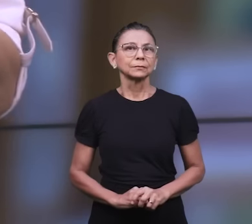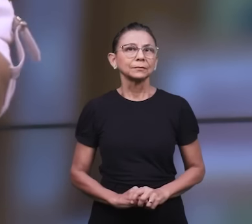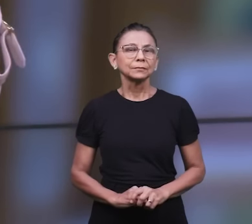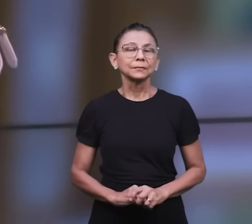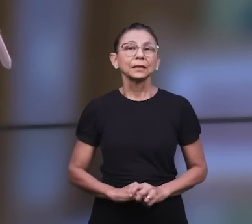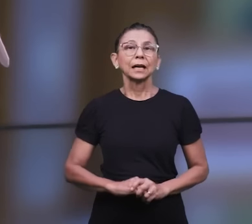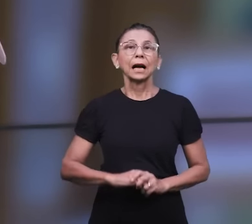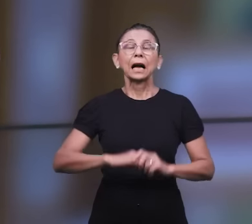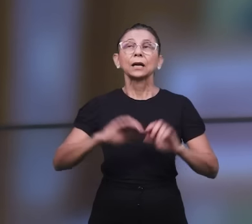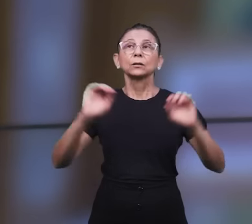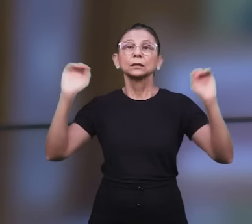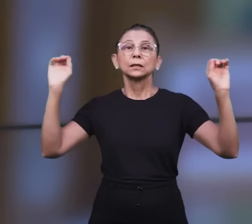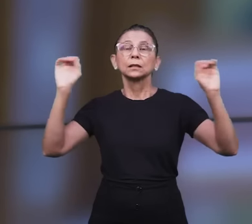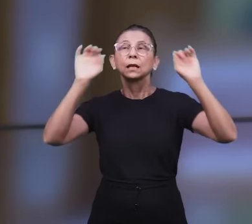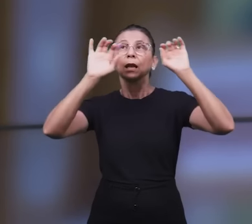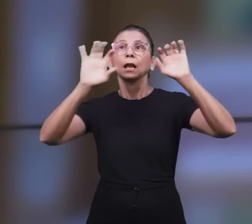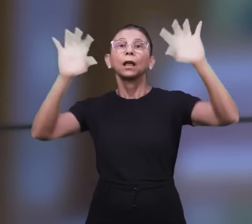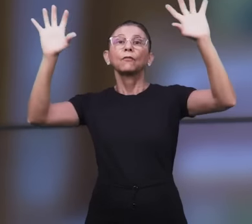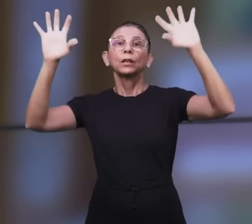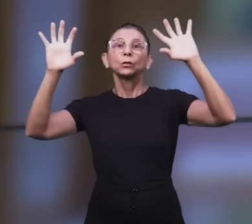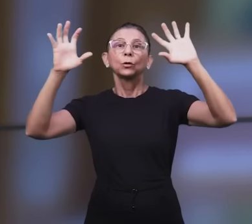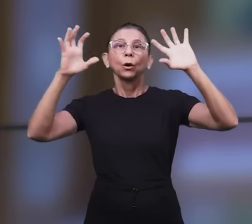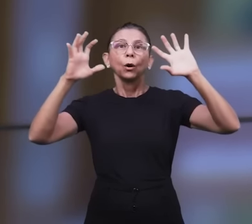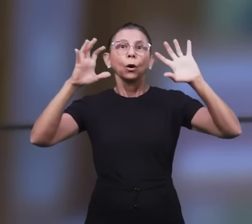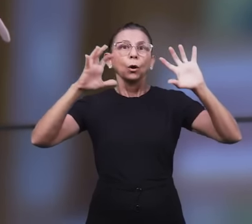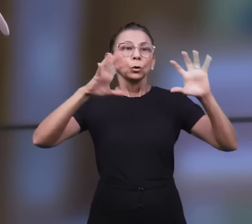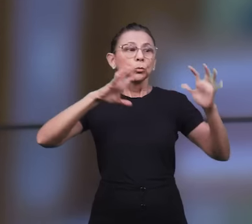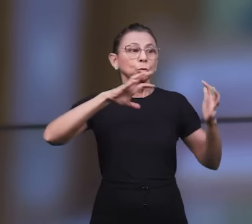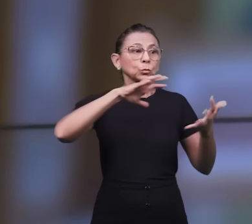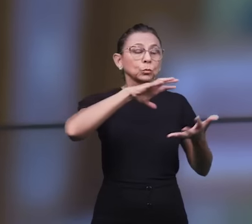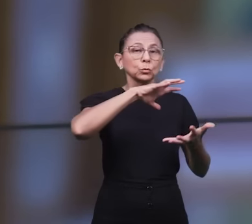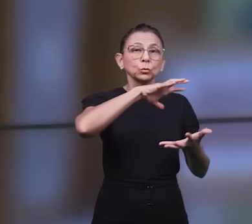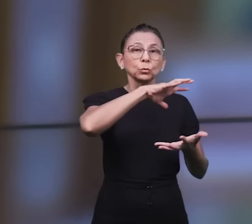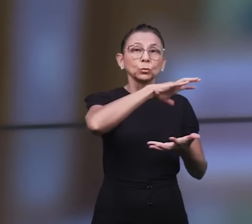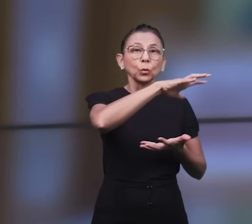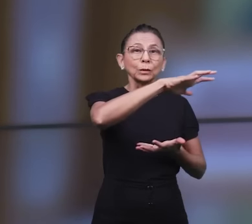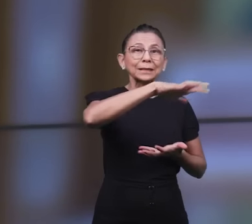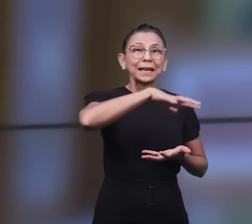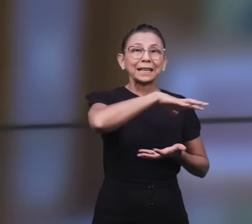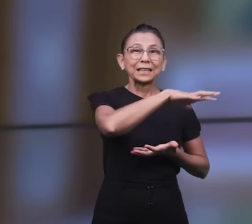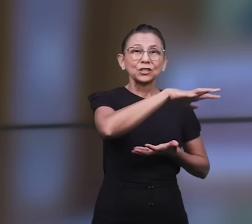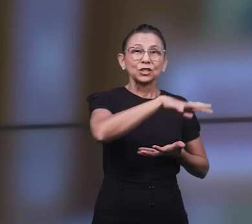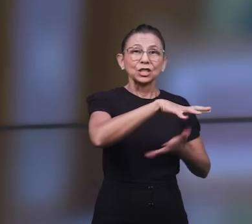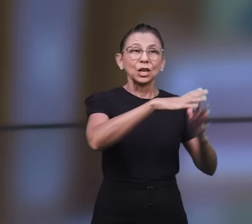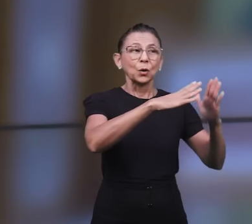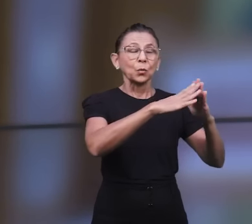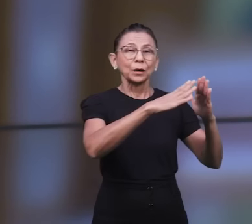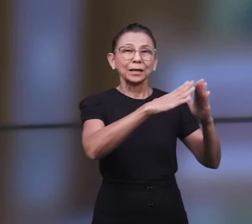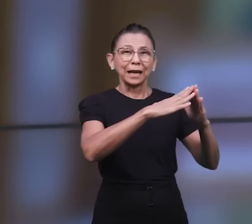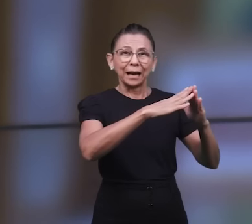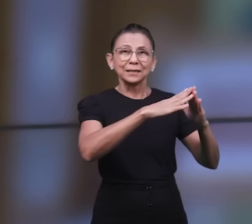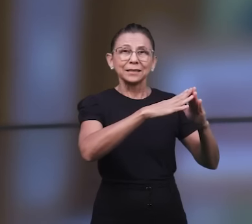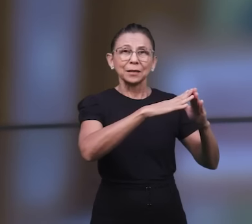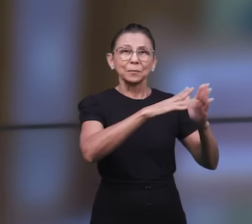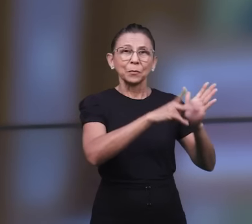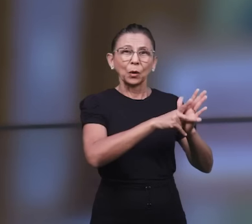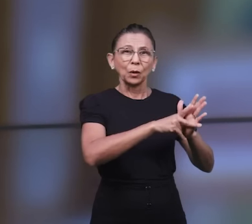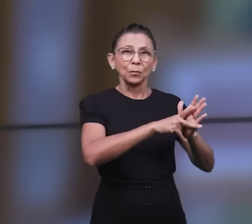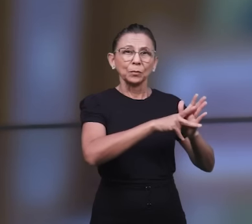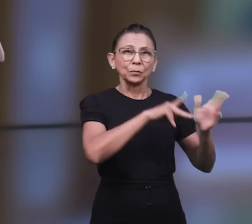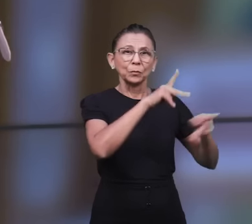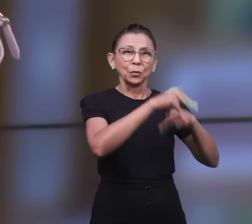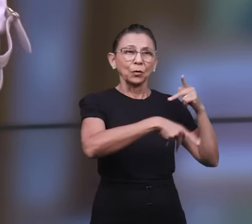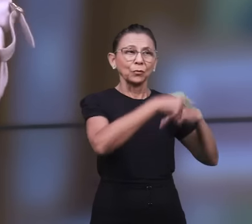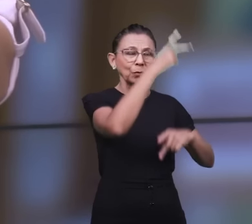Imaginem só durante três dias e três noites não havia nenhuma luz em todas as casas